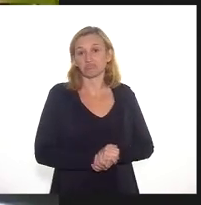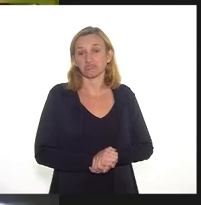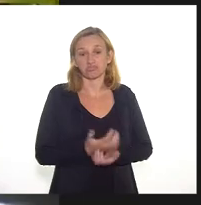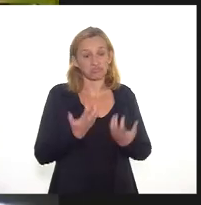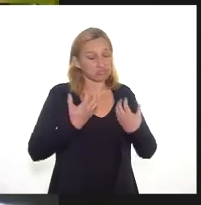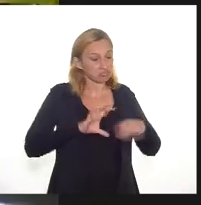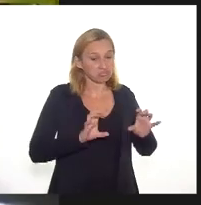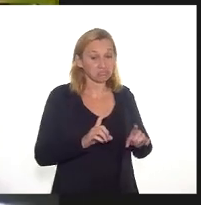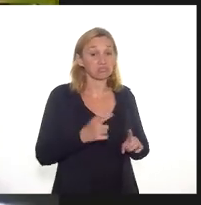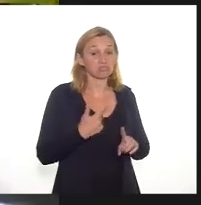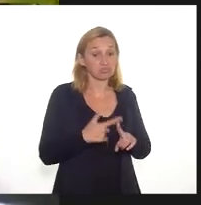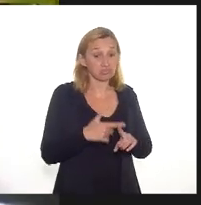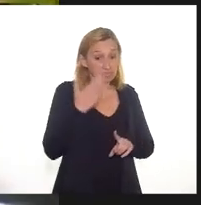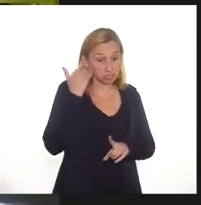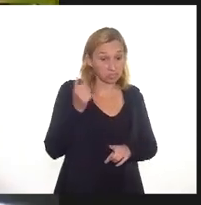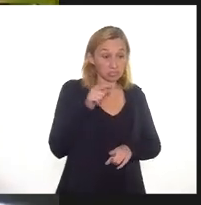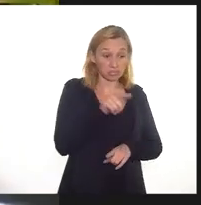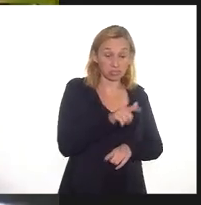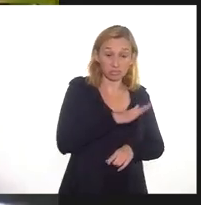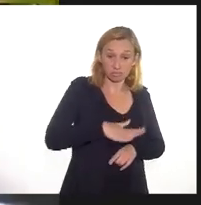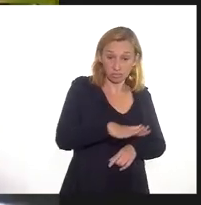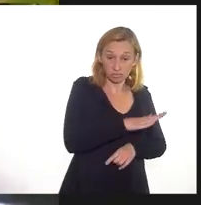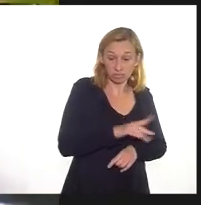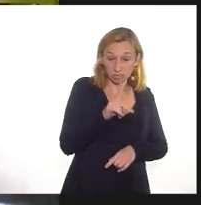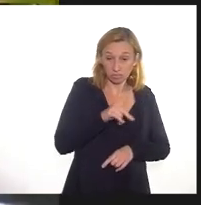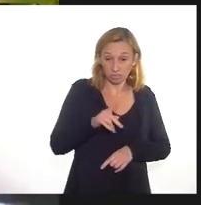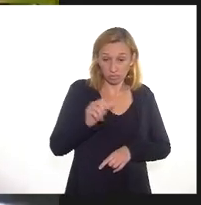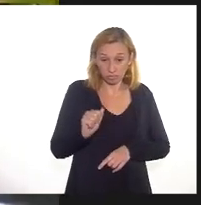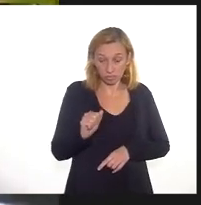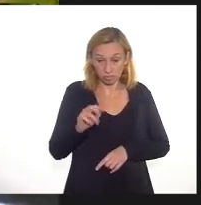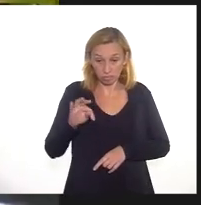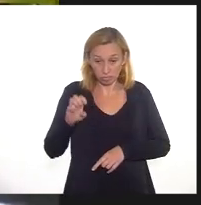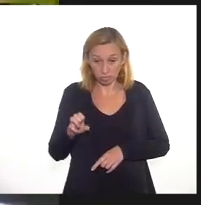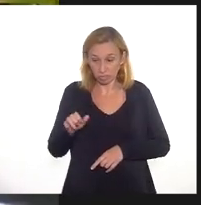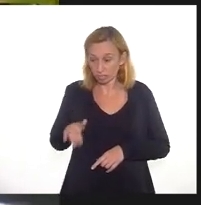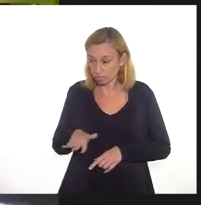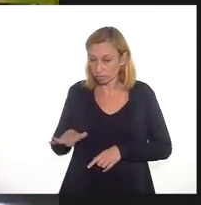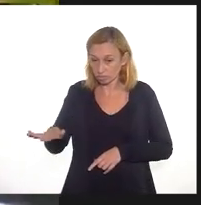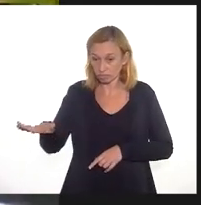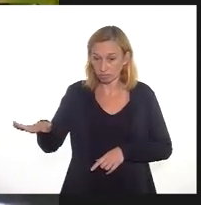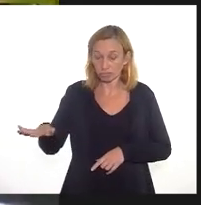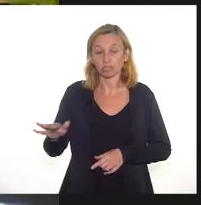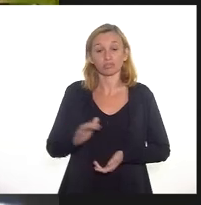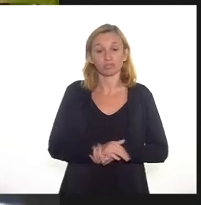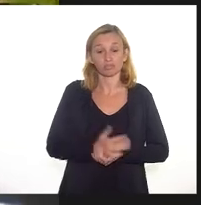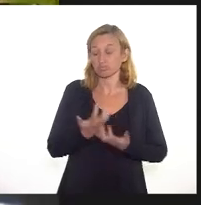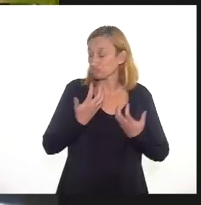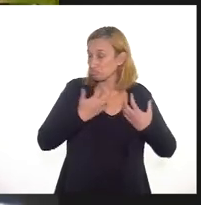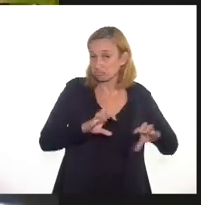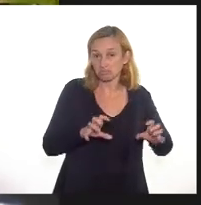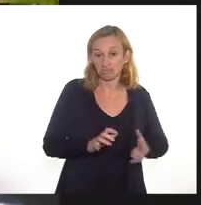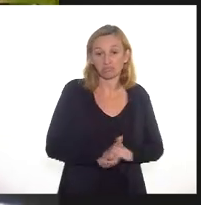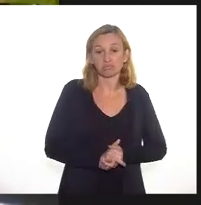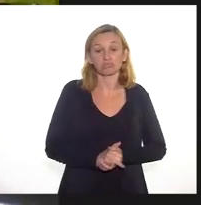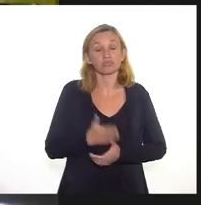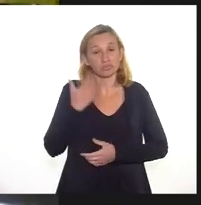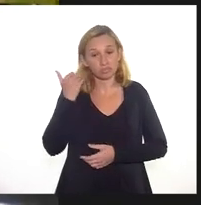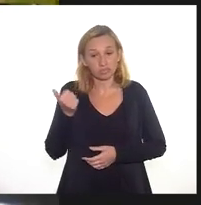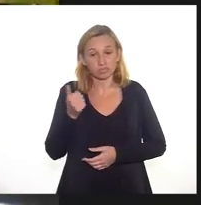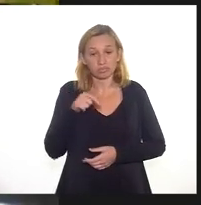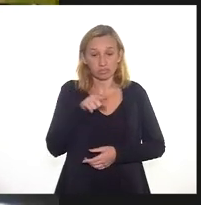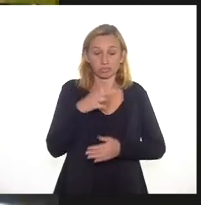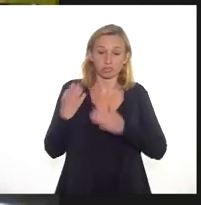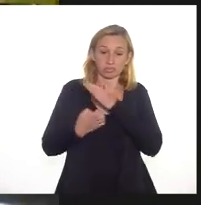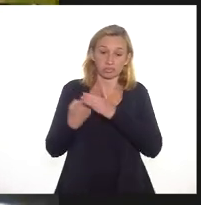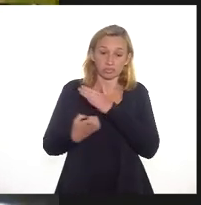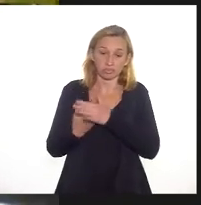quer, porque sabe que a Zona Oeste tem uma grande parte de favelas e periferias. Não quer, porque essas empresas